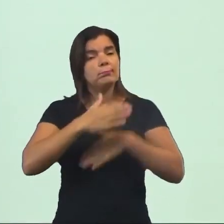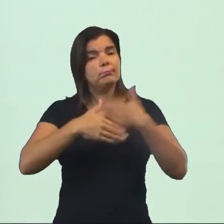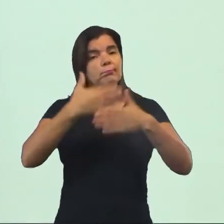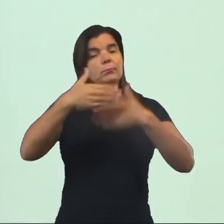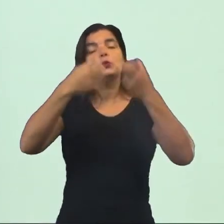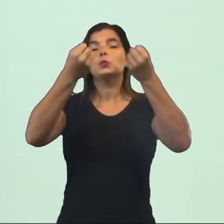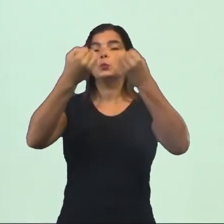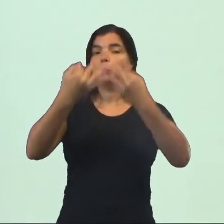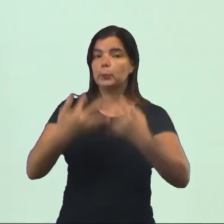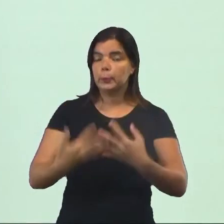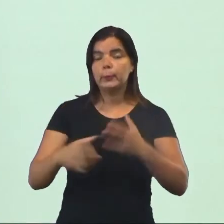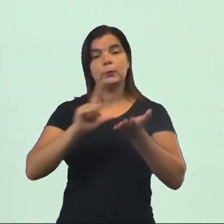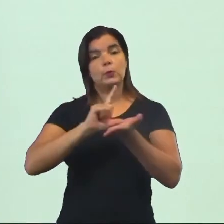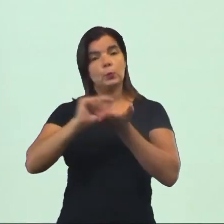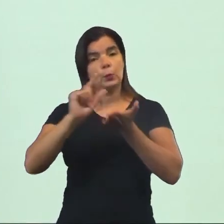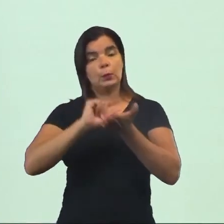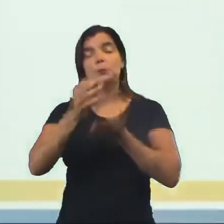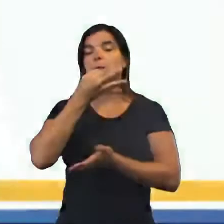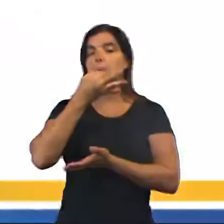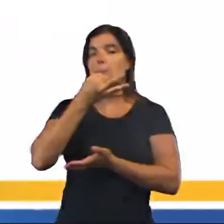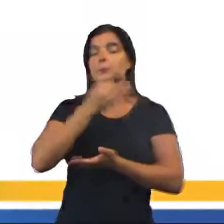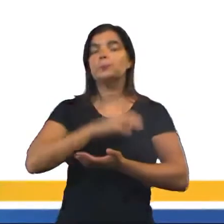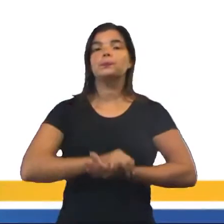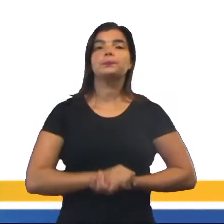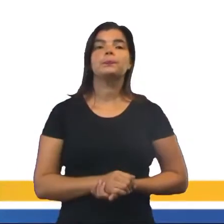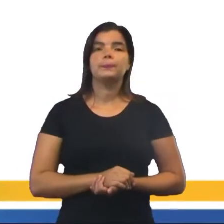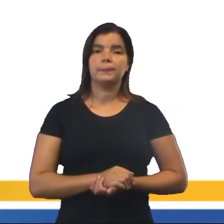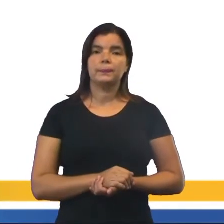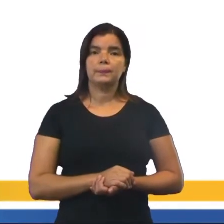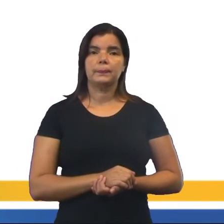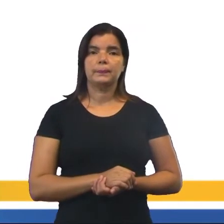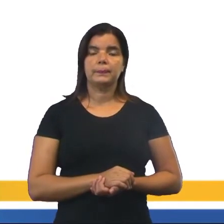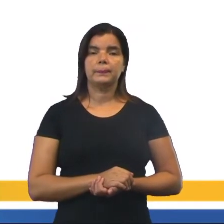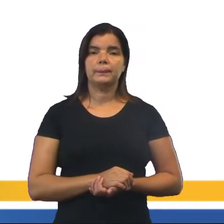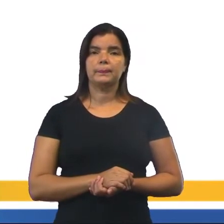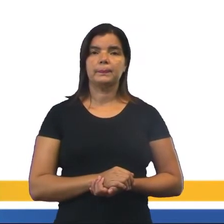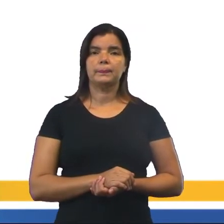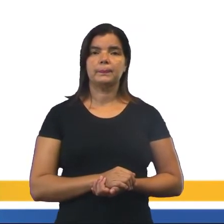desenvolvimento do artigo de opinião. Vamos continuar.